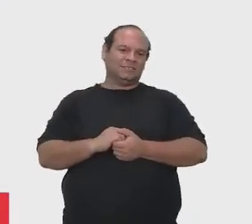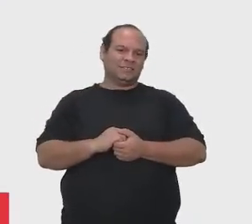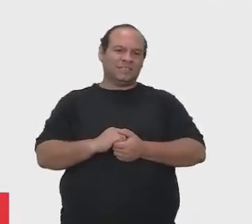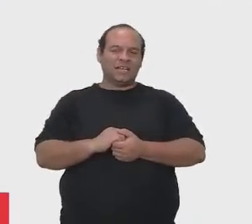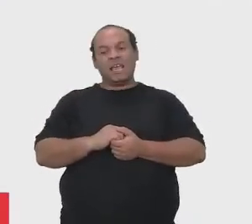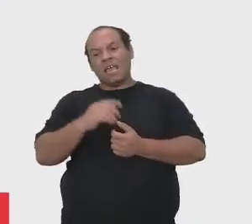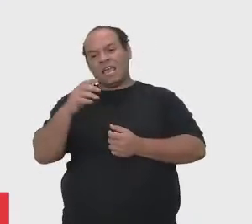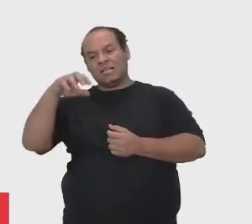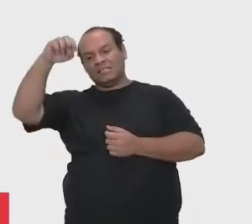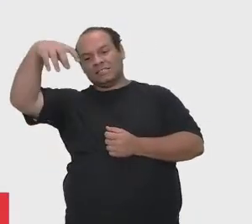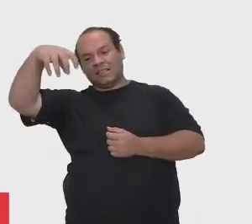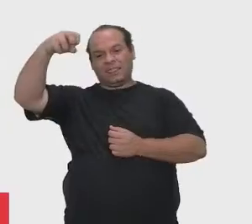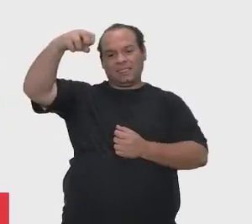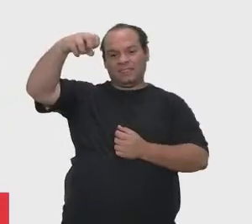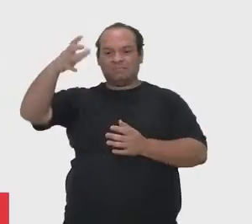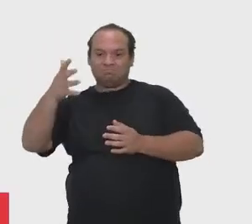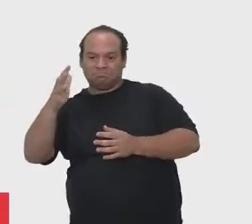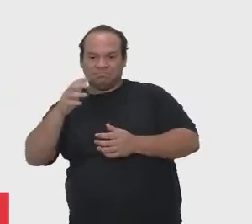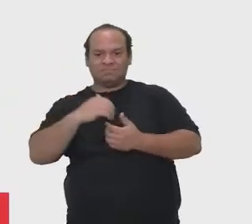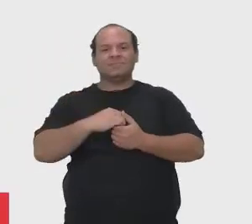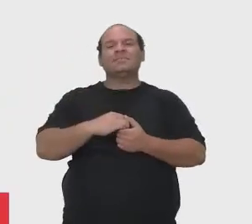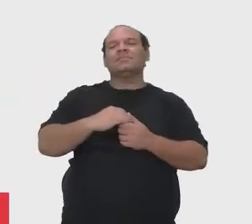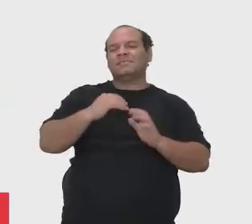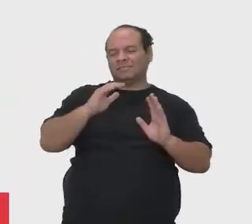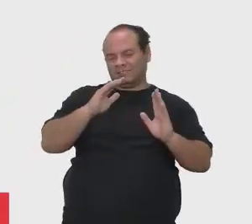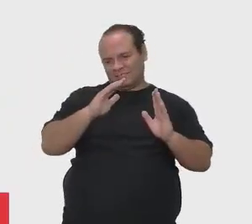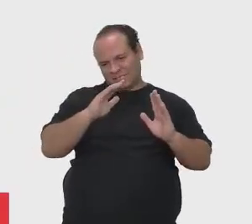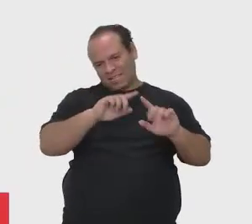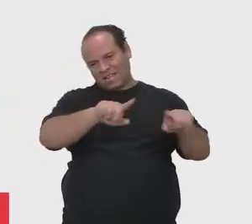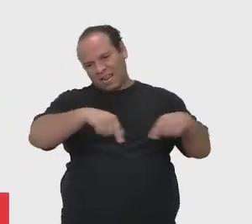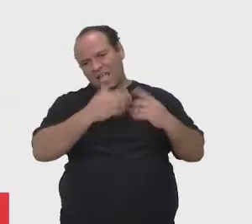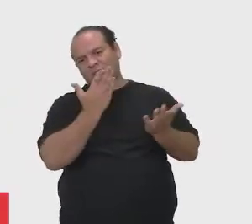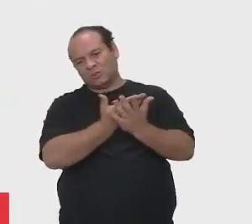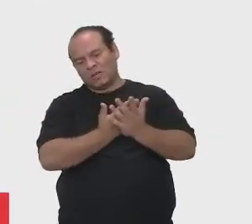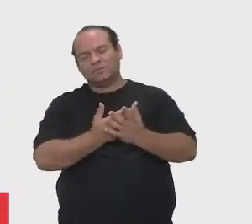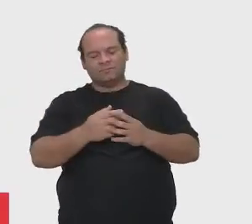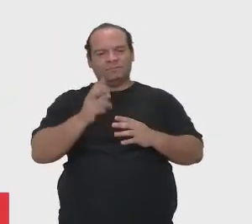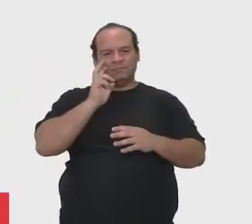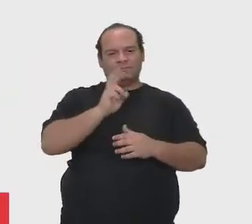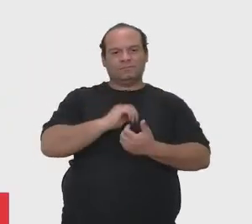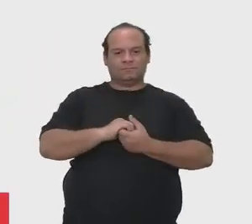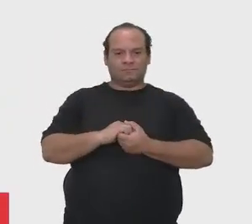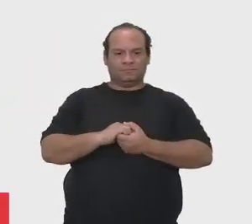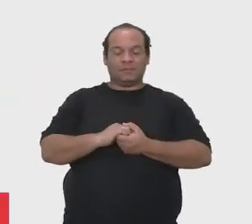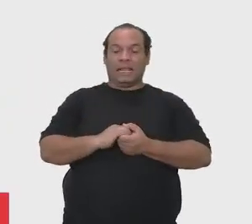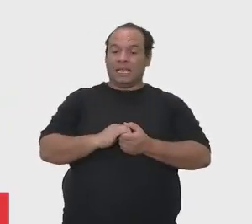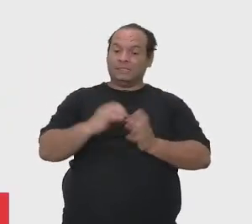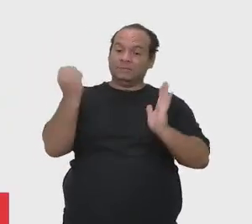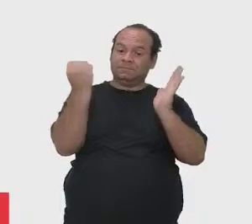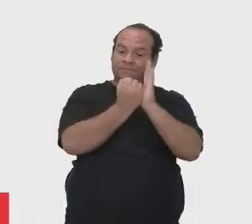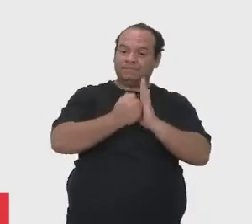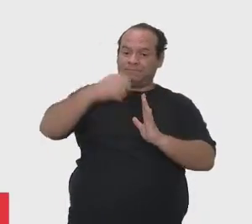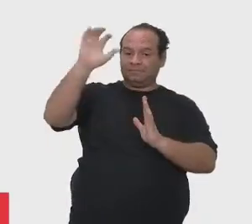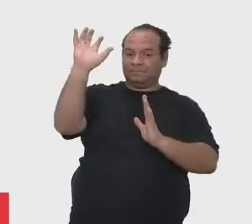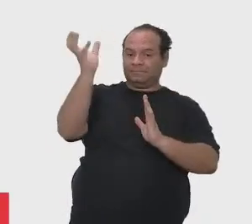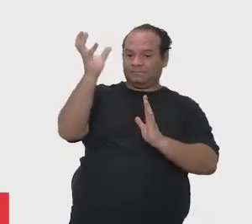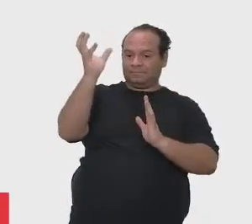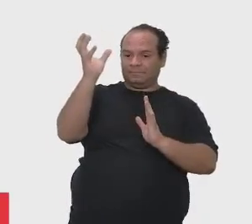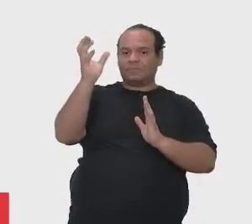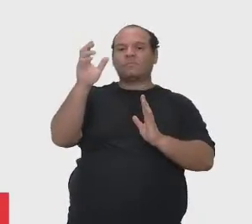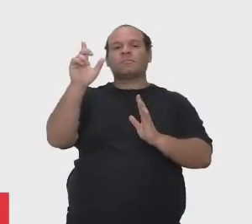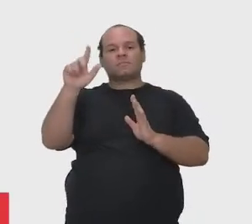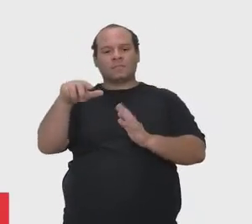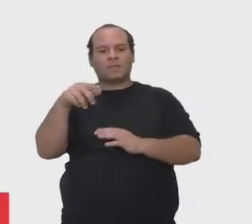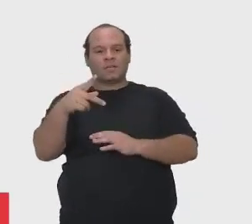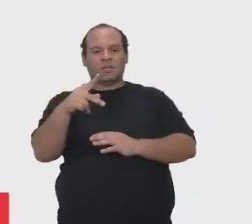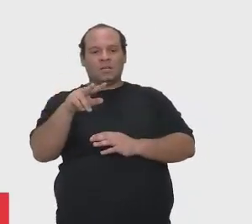meia apagada. Enfim, em sala de aula a gente escuta muito disso. A lâmpadazinha, ela é o selo